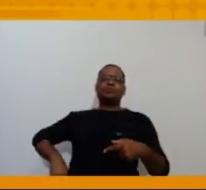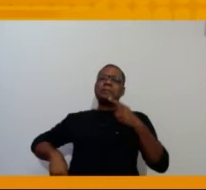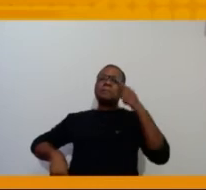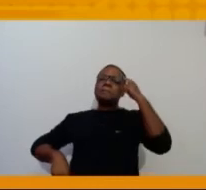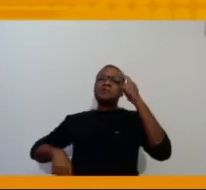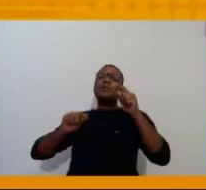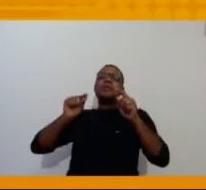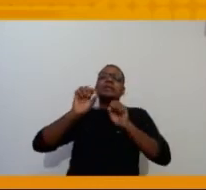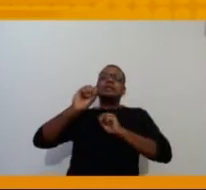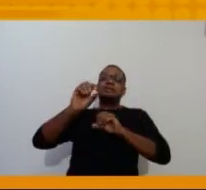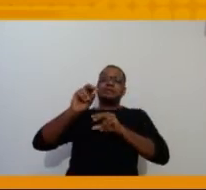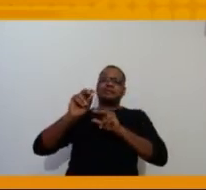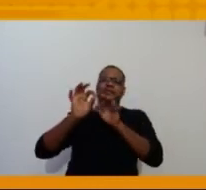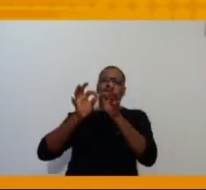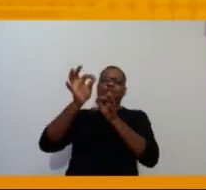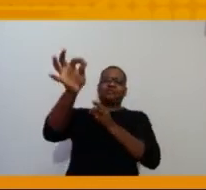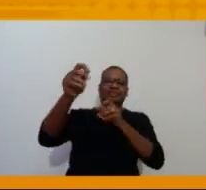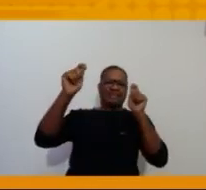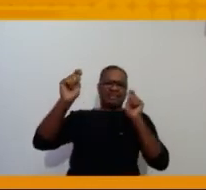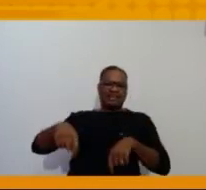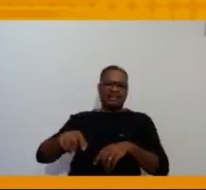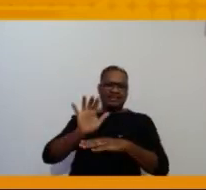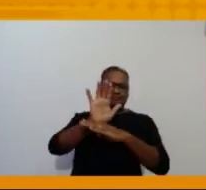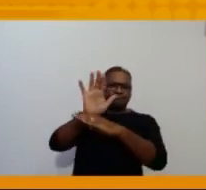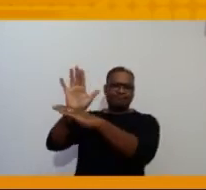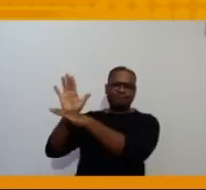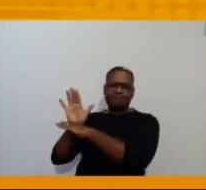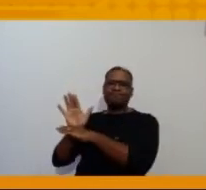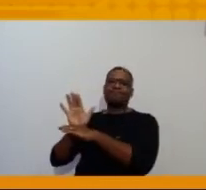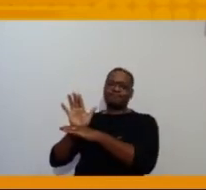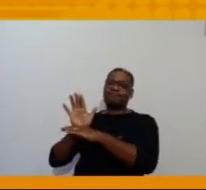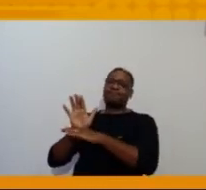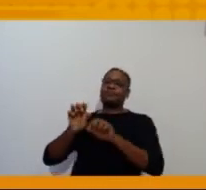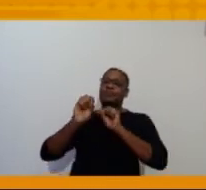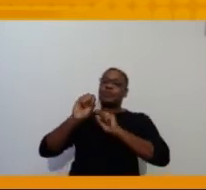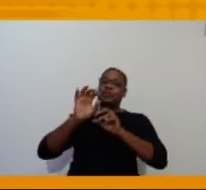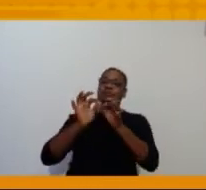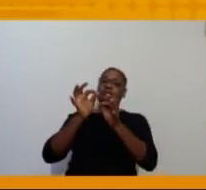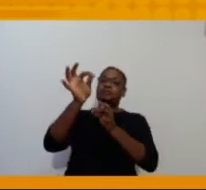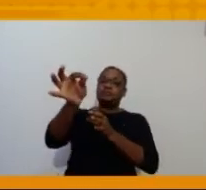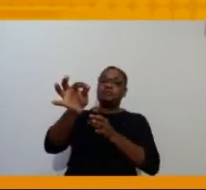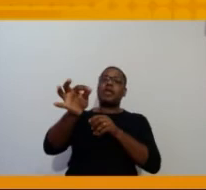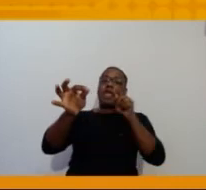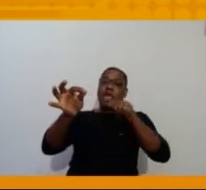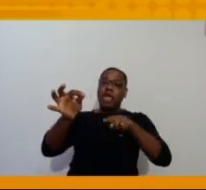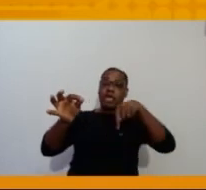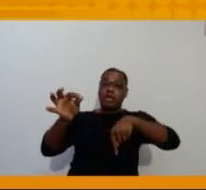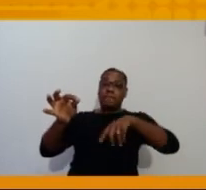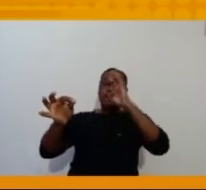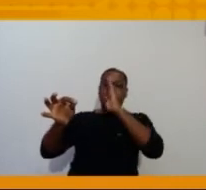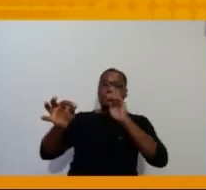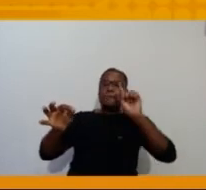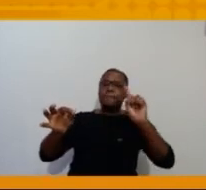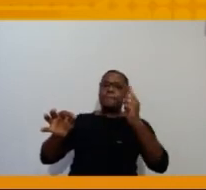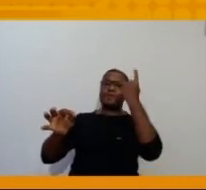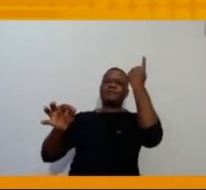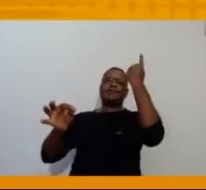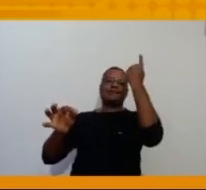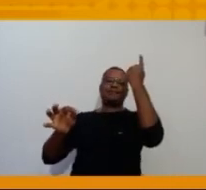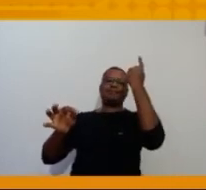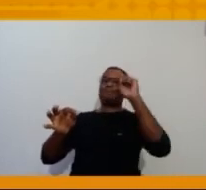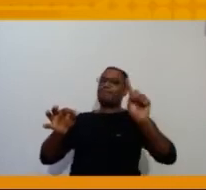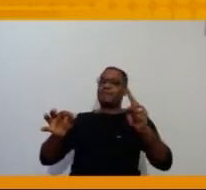isso? A educação à distância, o SENAC foi pioneiro, o SENAC foi a primeira instituição no